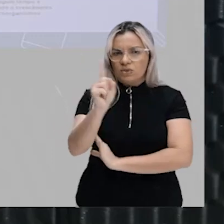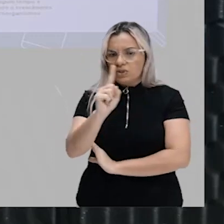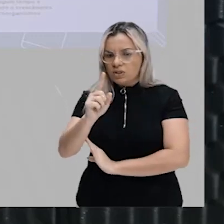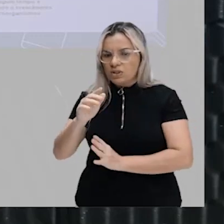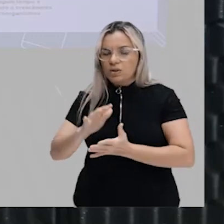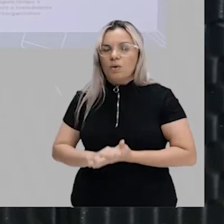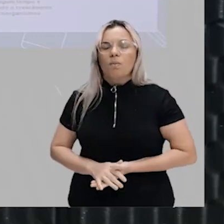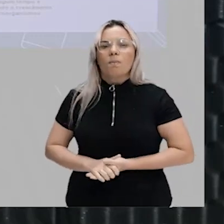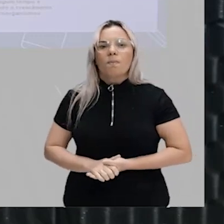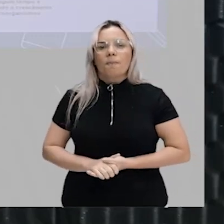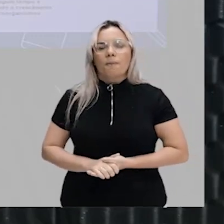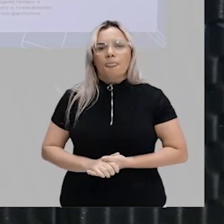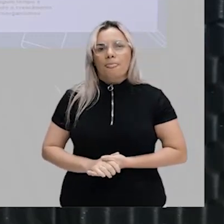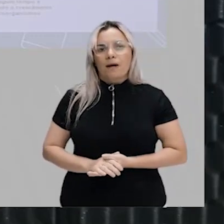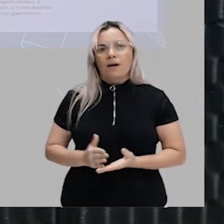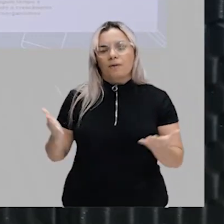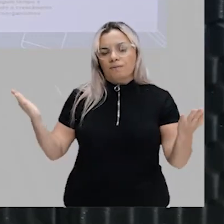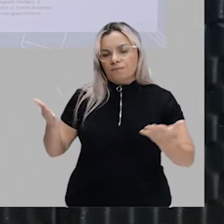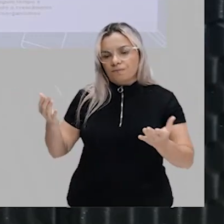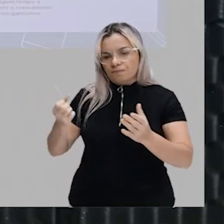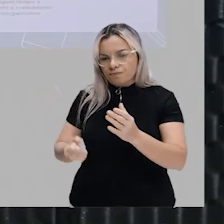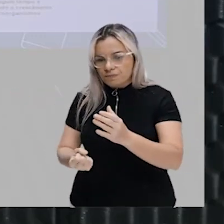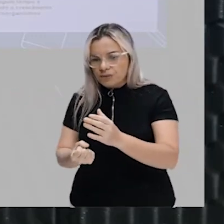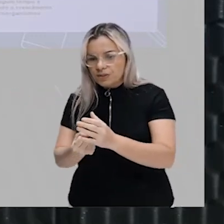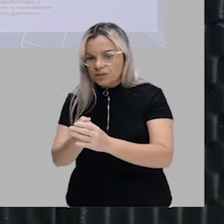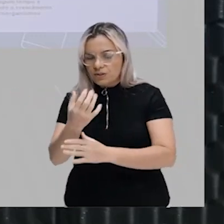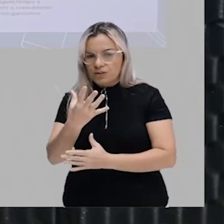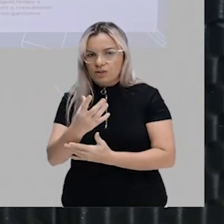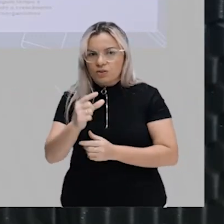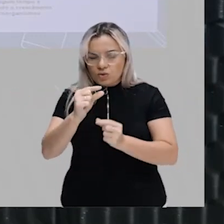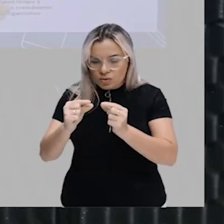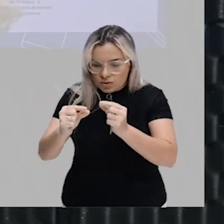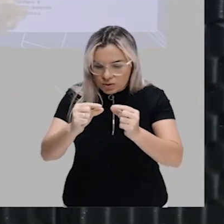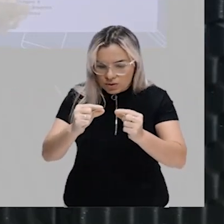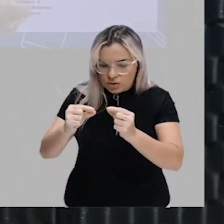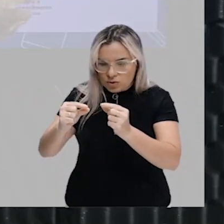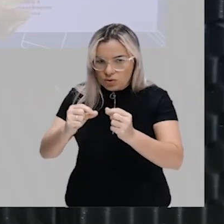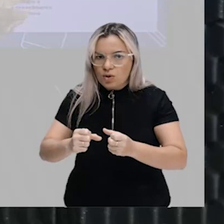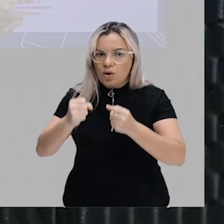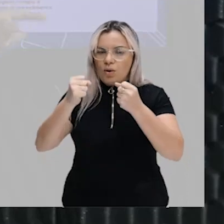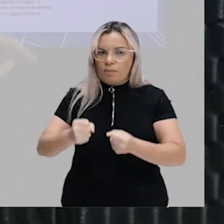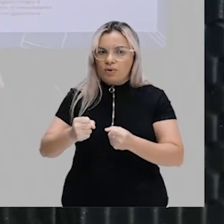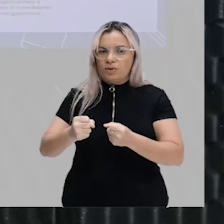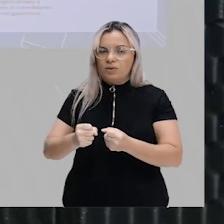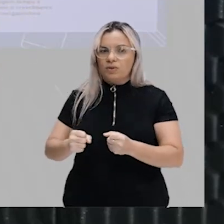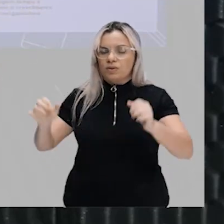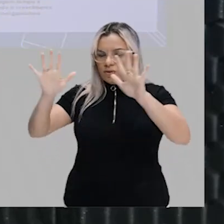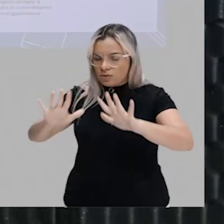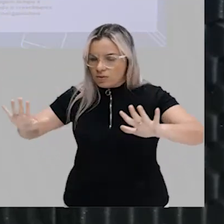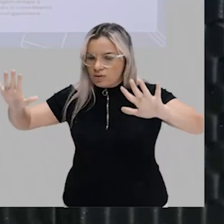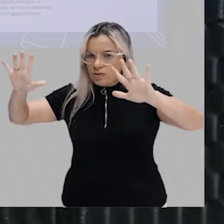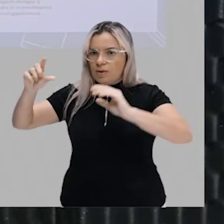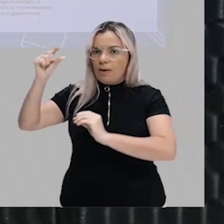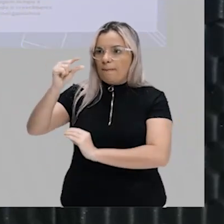que os micro-organismos que nascem ali só puderam ter vindo da atmosfera, tá? Por meio de